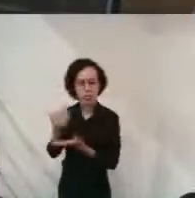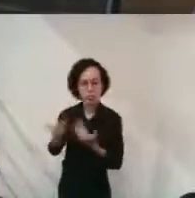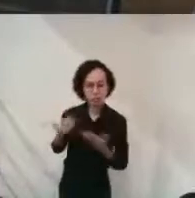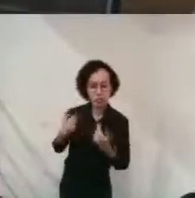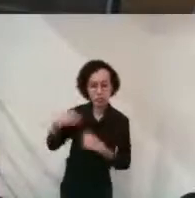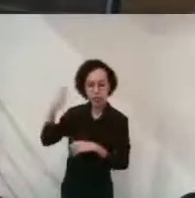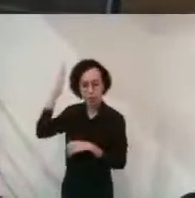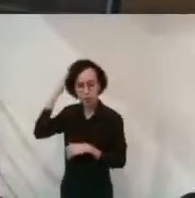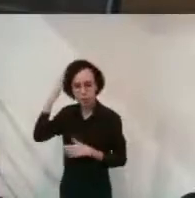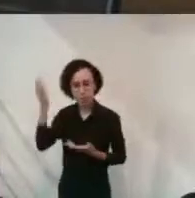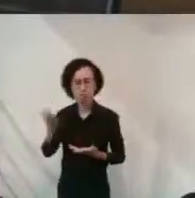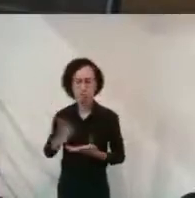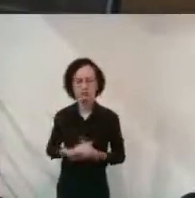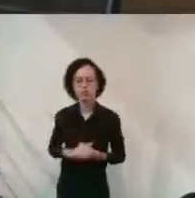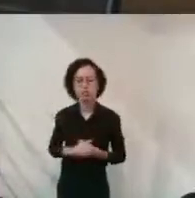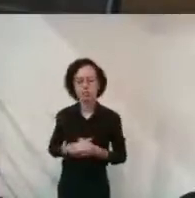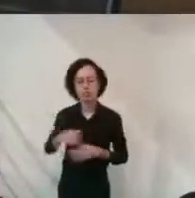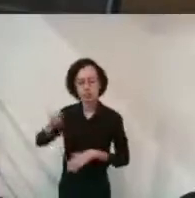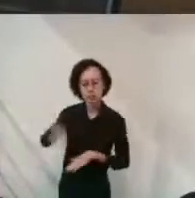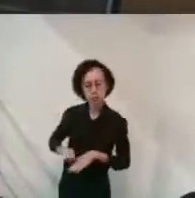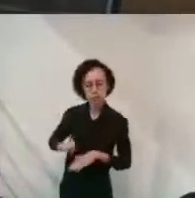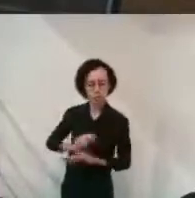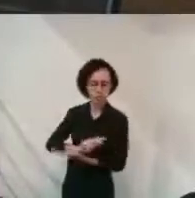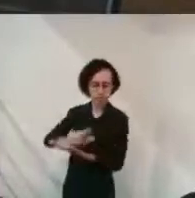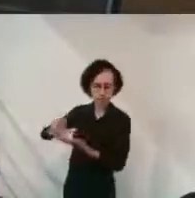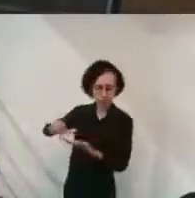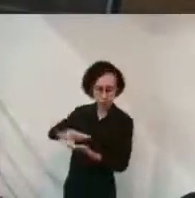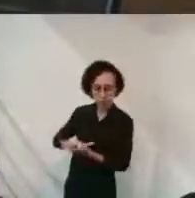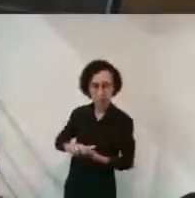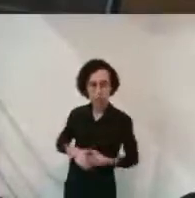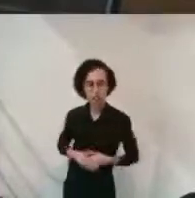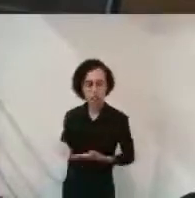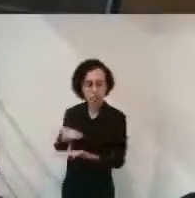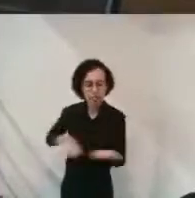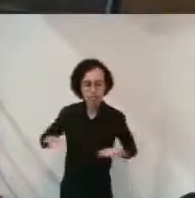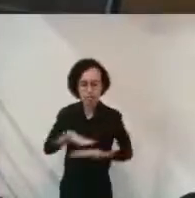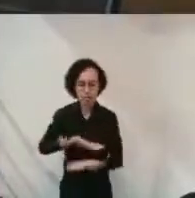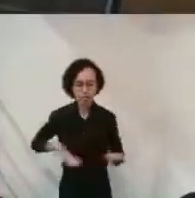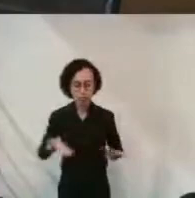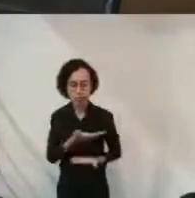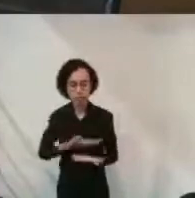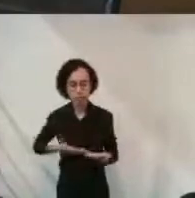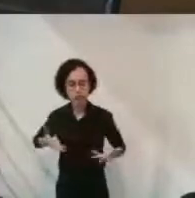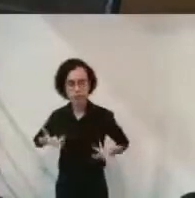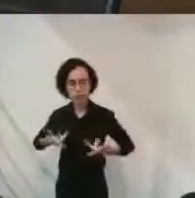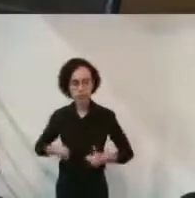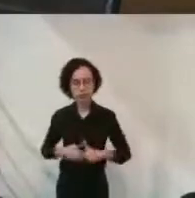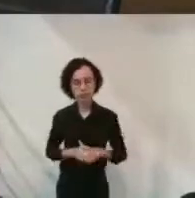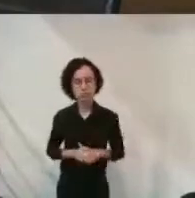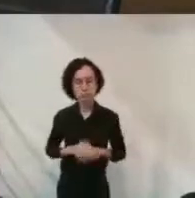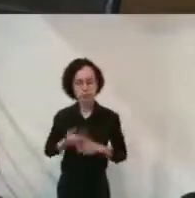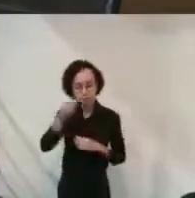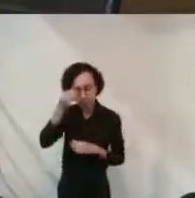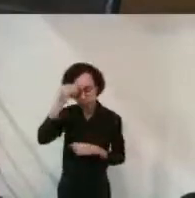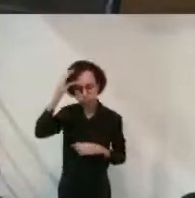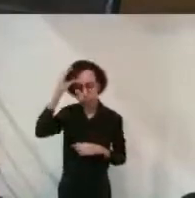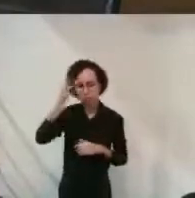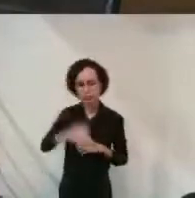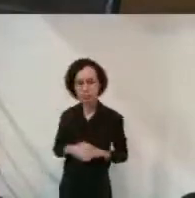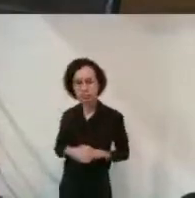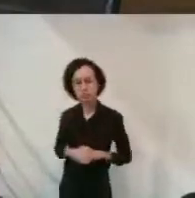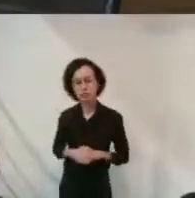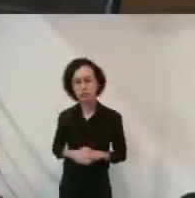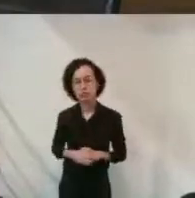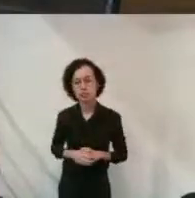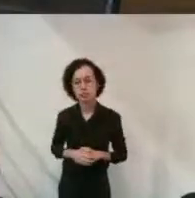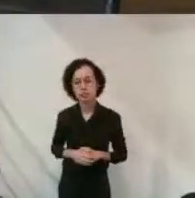com o Pará e o Sul. Então, a gente teve tanta troca positiva, foi realmente uma construção, um crescimento para todos nós. Então, e a